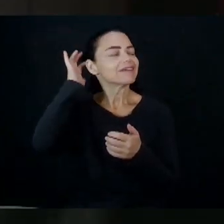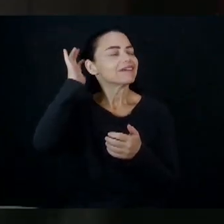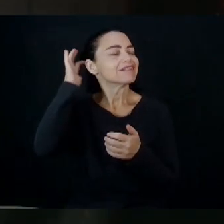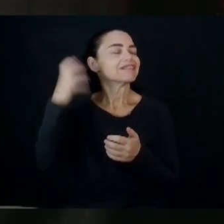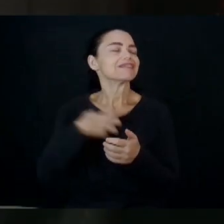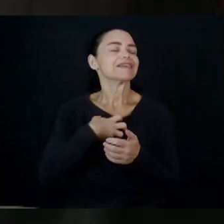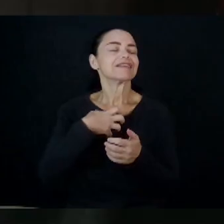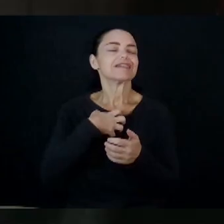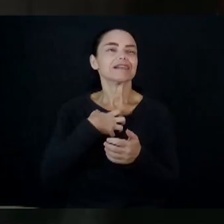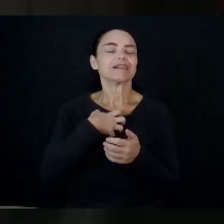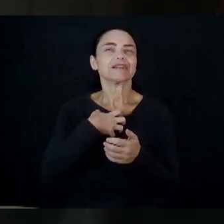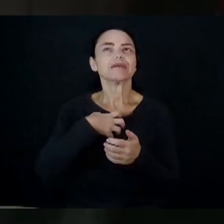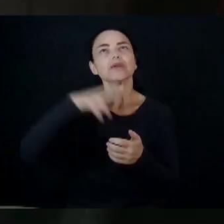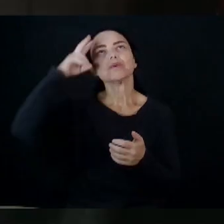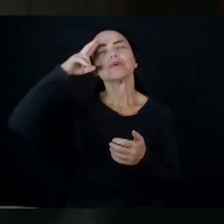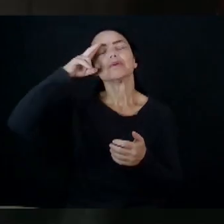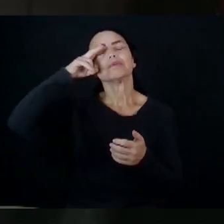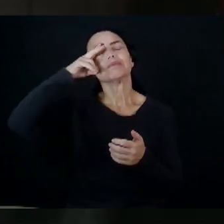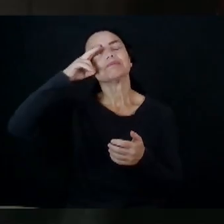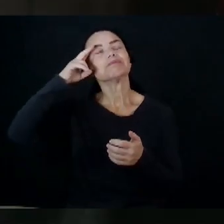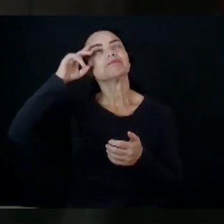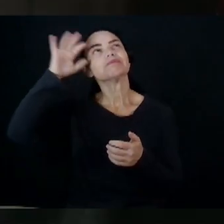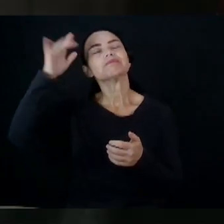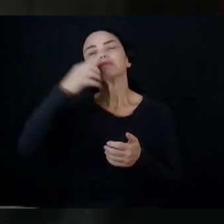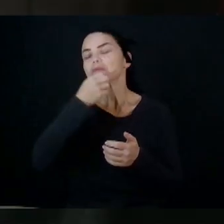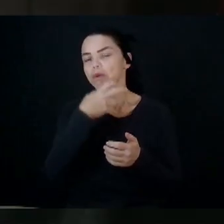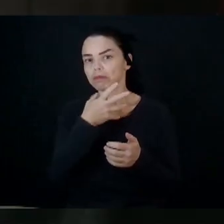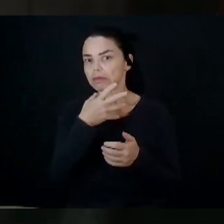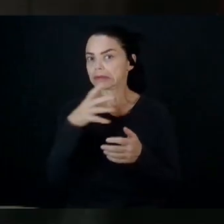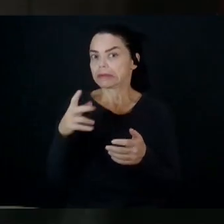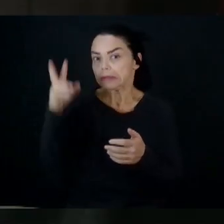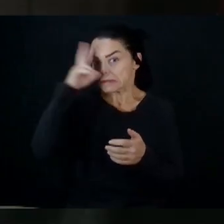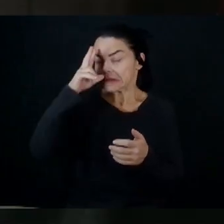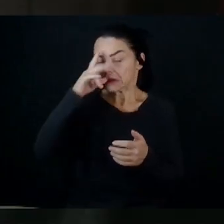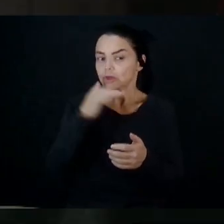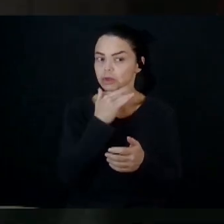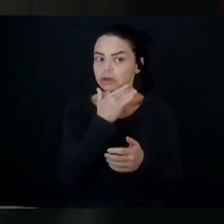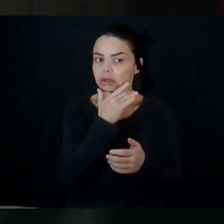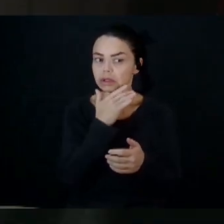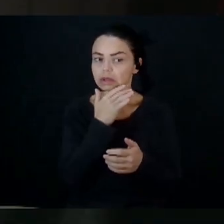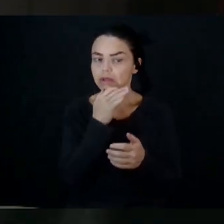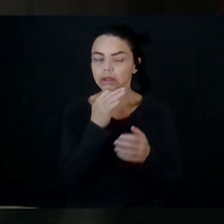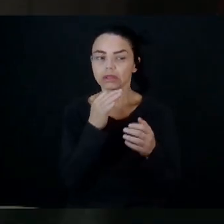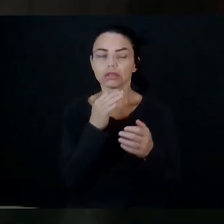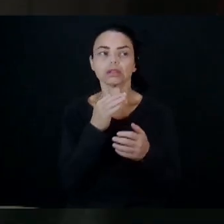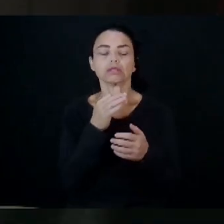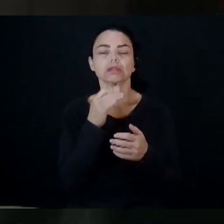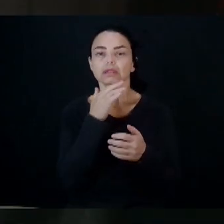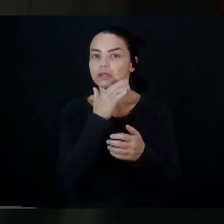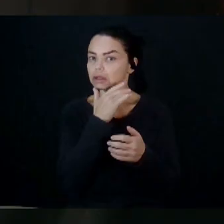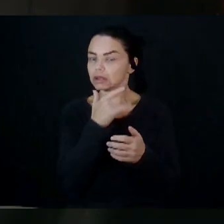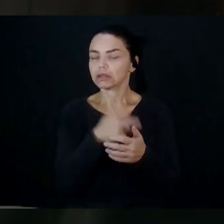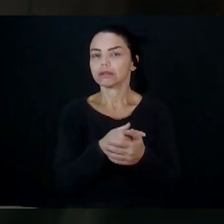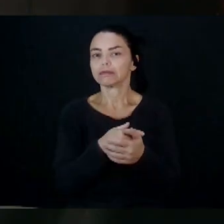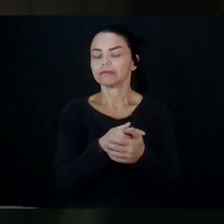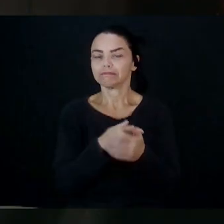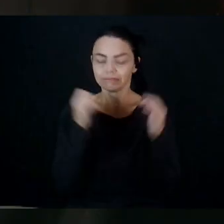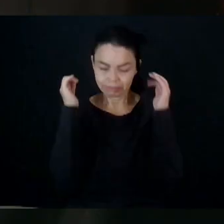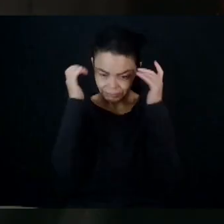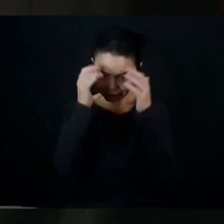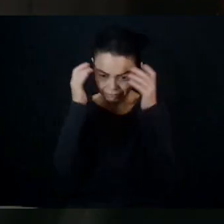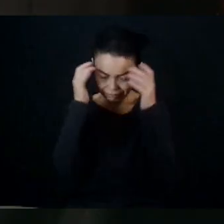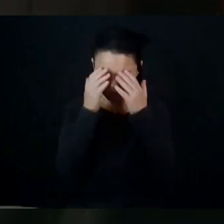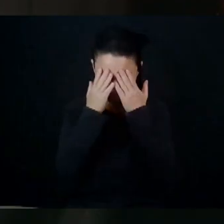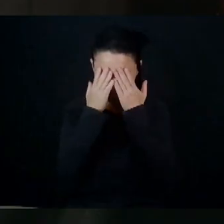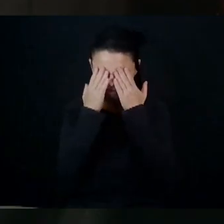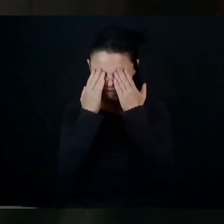bom. Mas e quando vem gatilhos ruins? O nosso cérebro, vocês ensinam pra gente que é luta e fuga. E aí, como faz